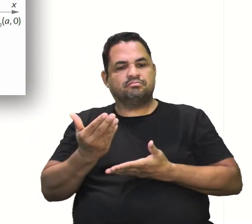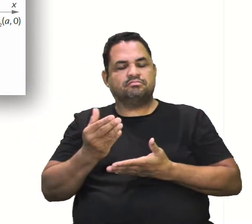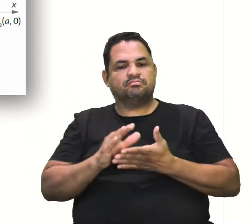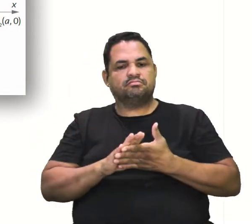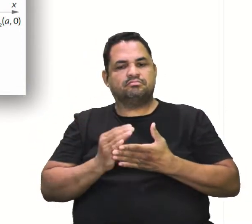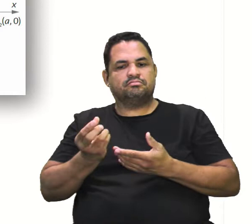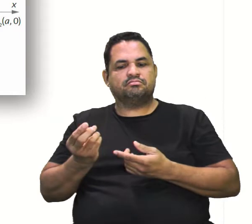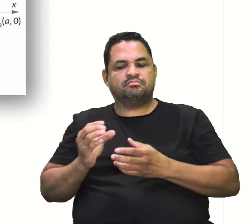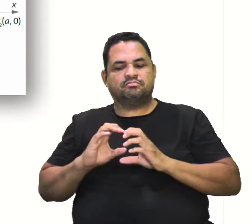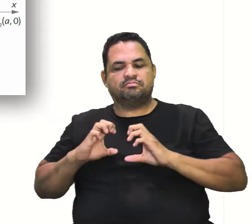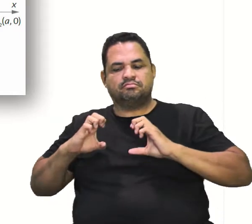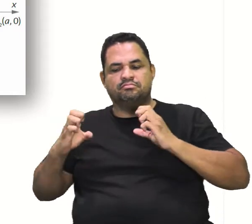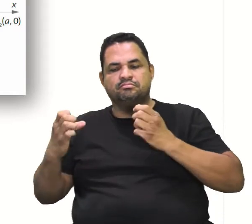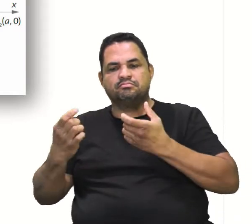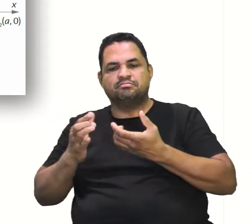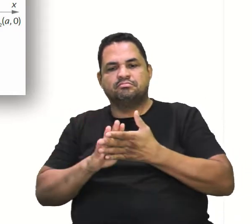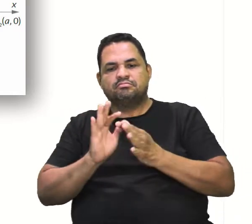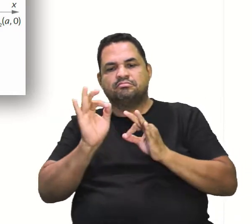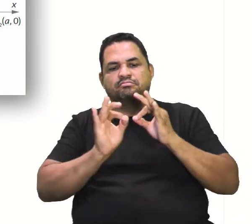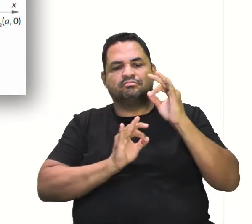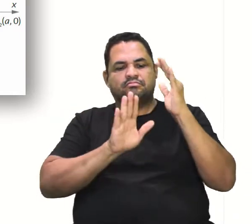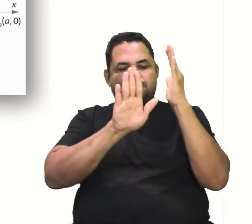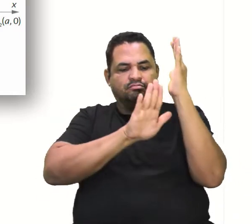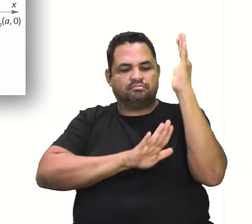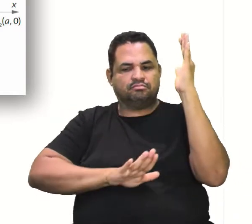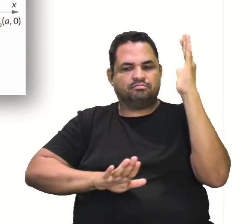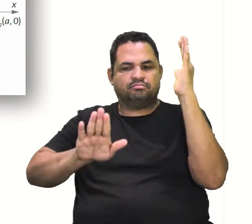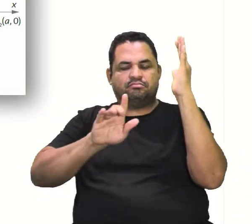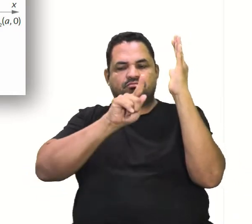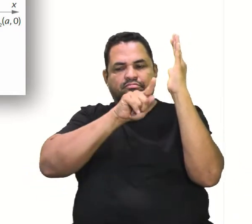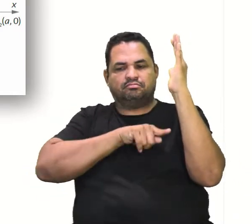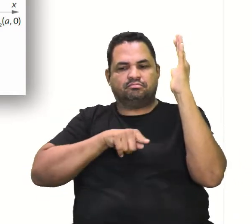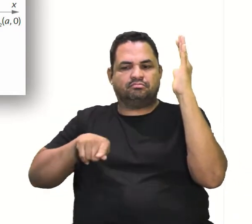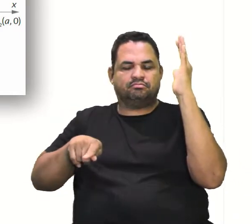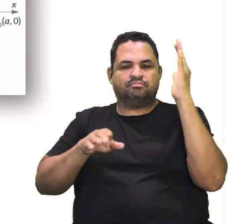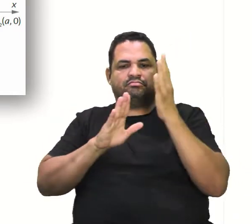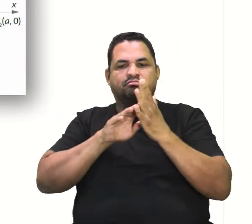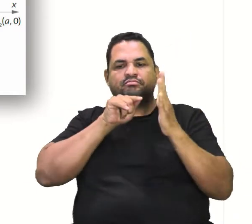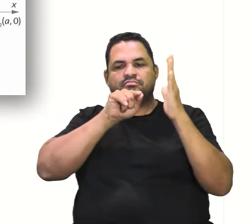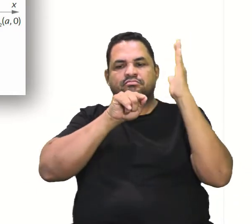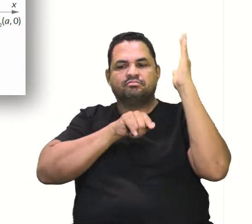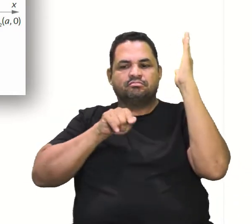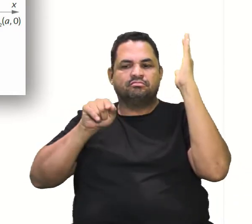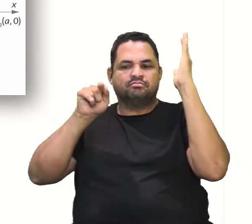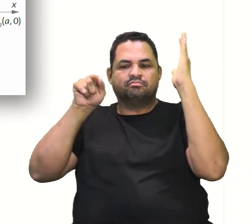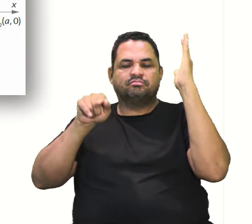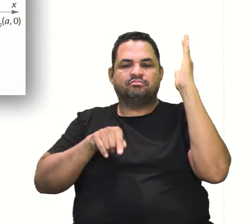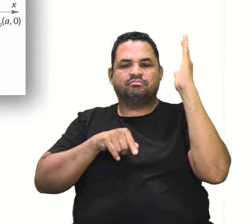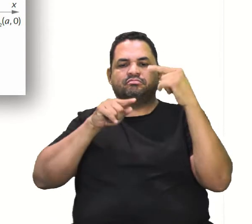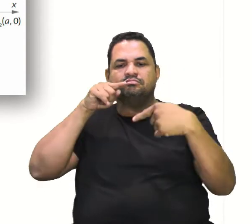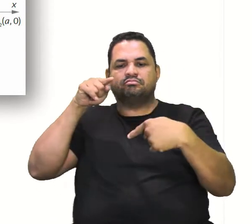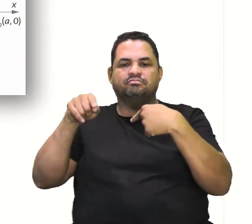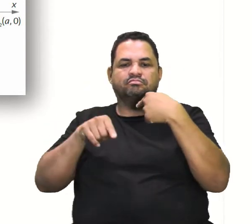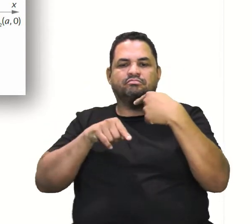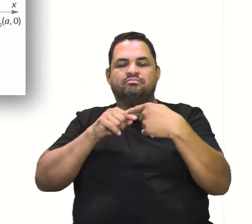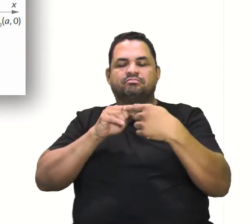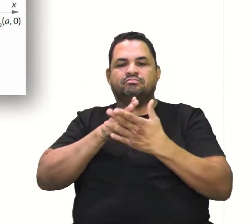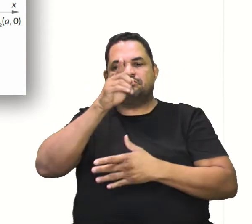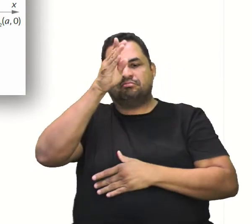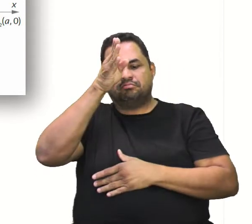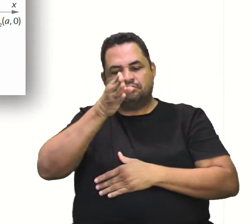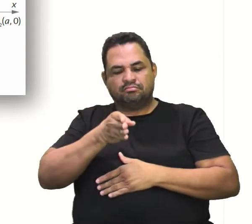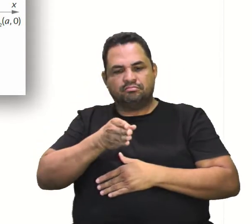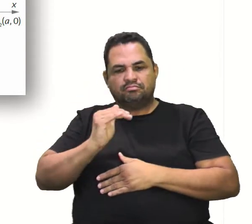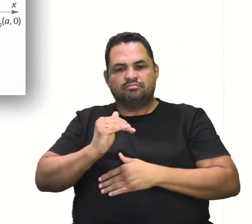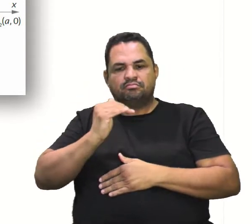a elipse e jogamos no plano cartesiano. E cada um desses pontos trabalhados, o foco, o eixo